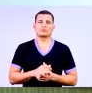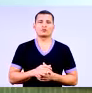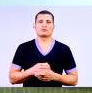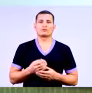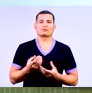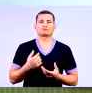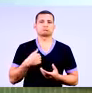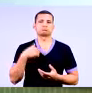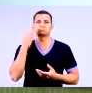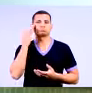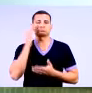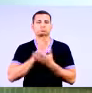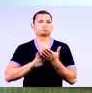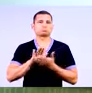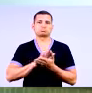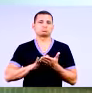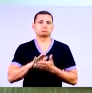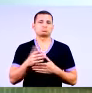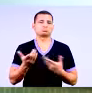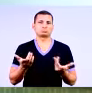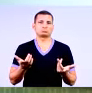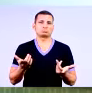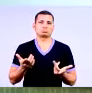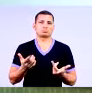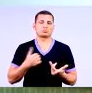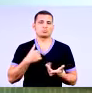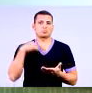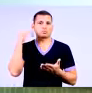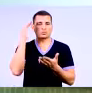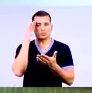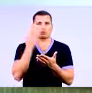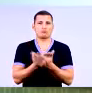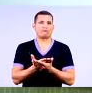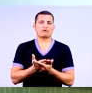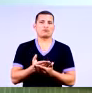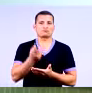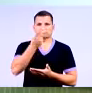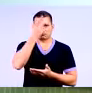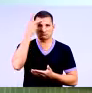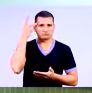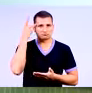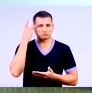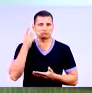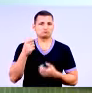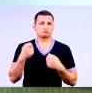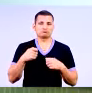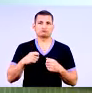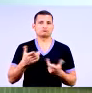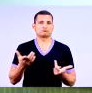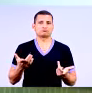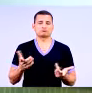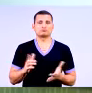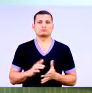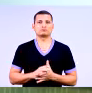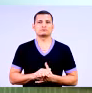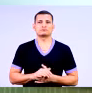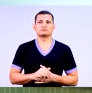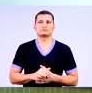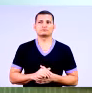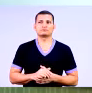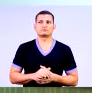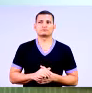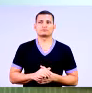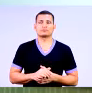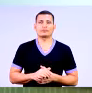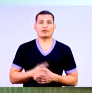nada deste mundo, eu vou estar nas mãos de uma pessoa que eu tenho que ter total confiança nessa pessoa, né?